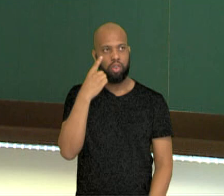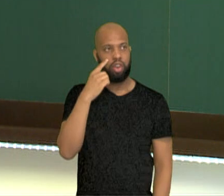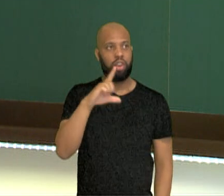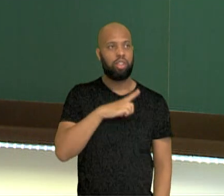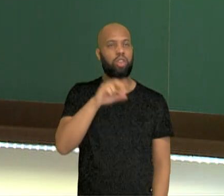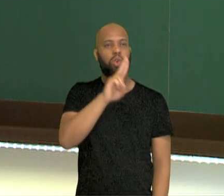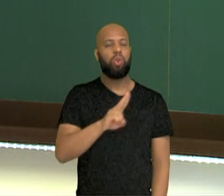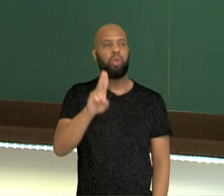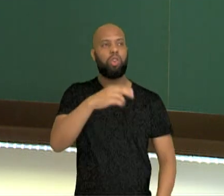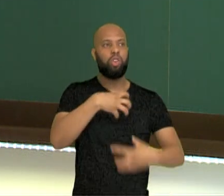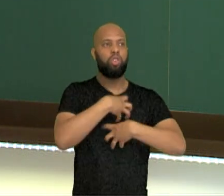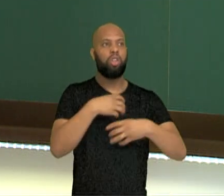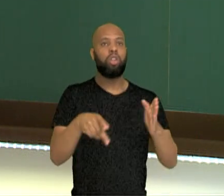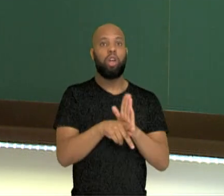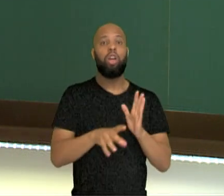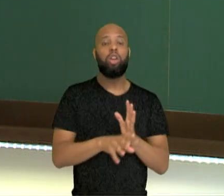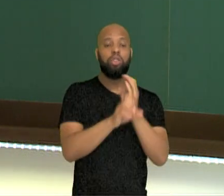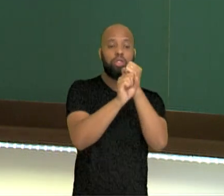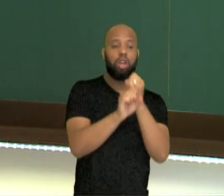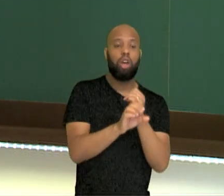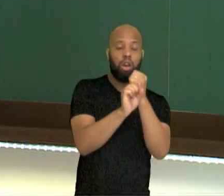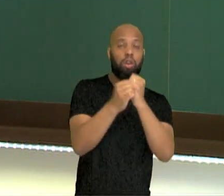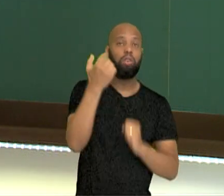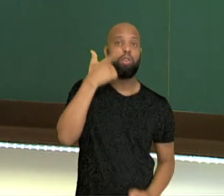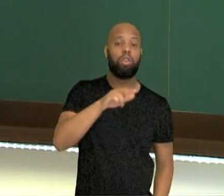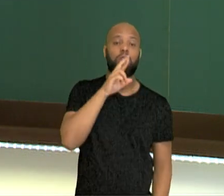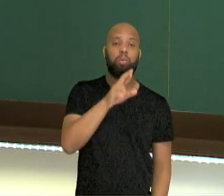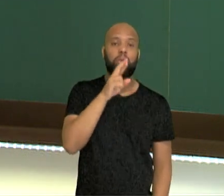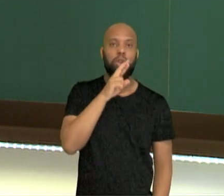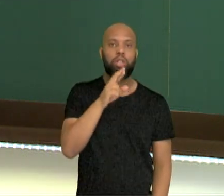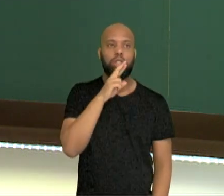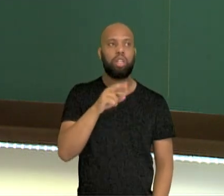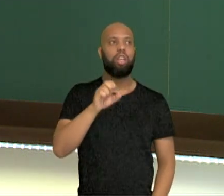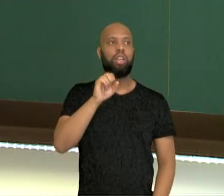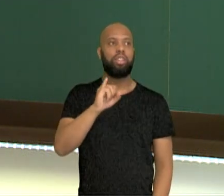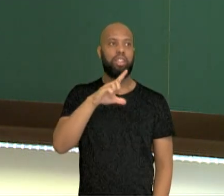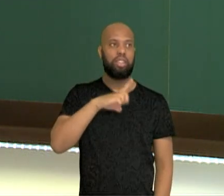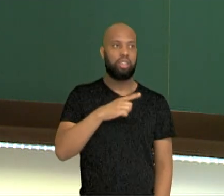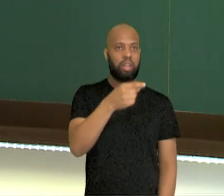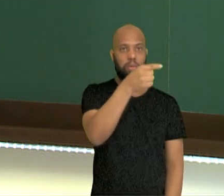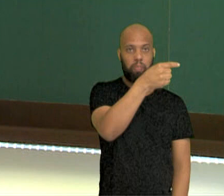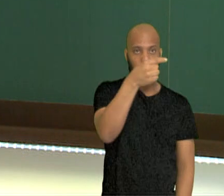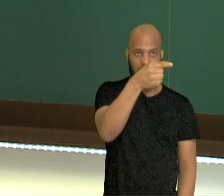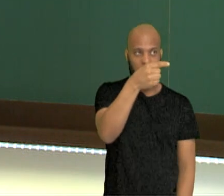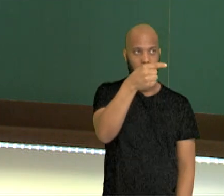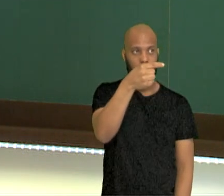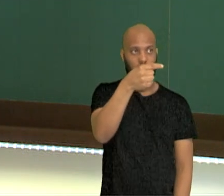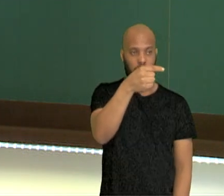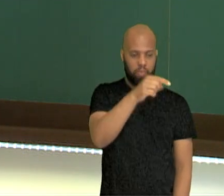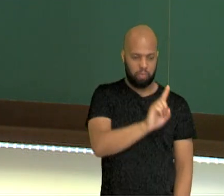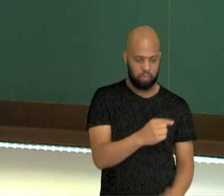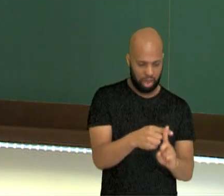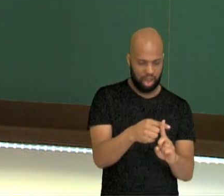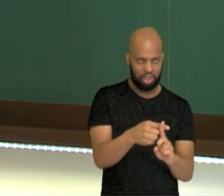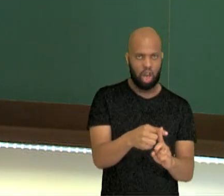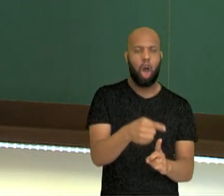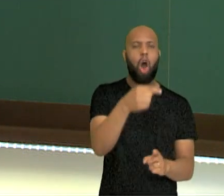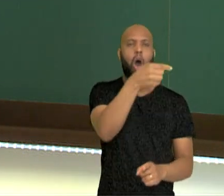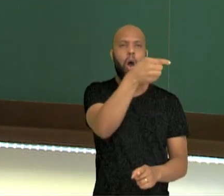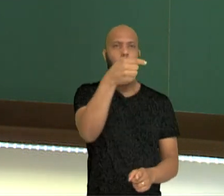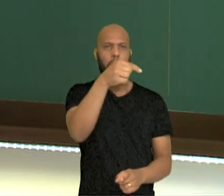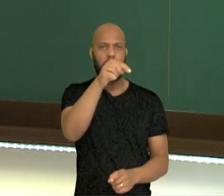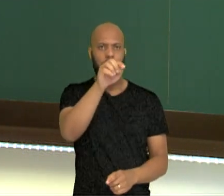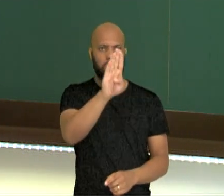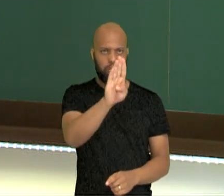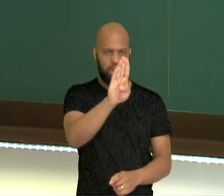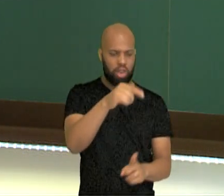usei o método da adição para resolver esse sistema. Né, como eu tenho menos B mais B, eu posso cancelar um com o outro e